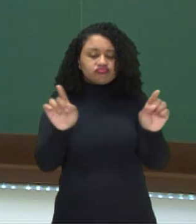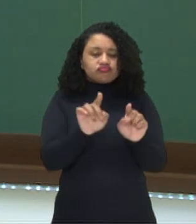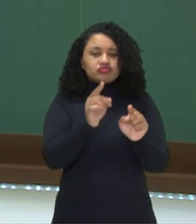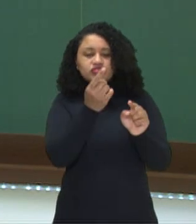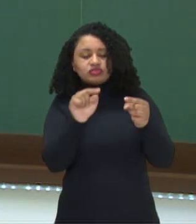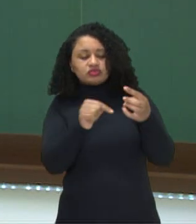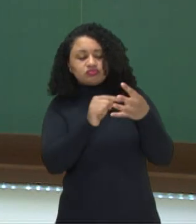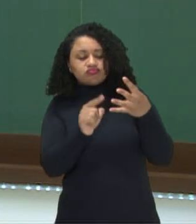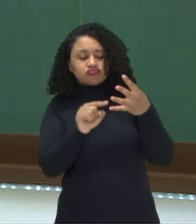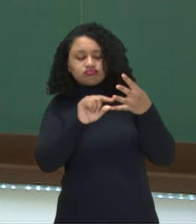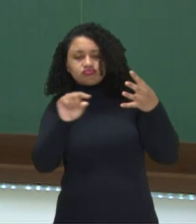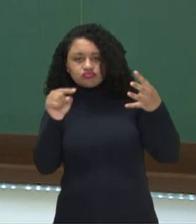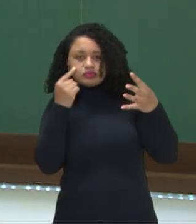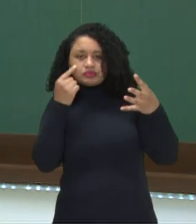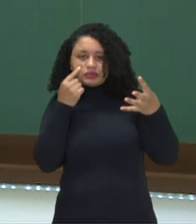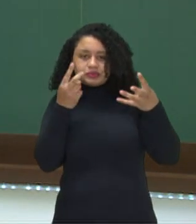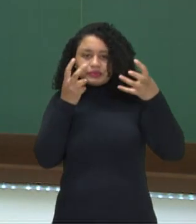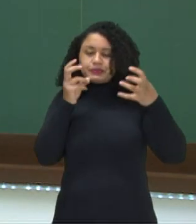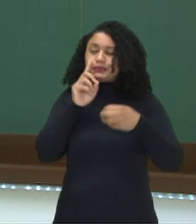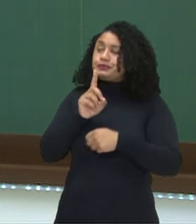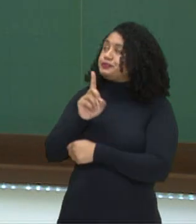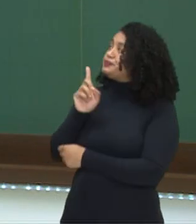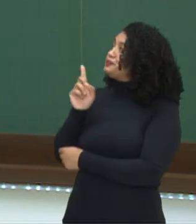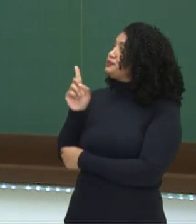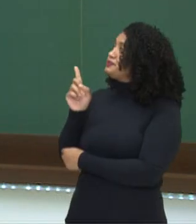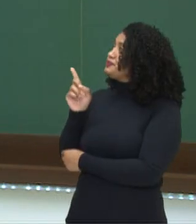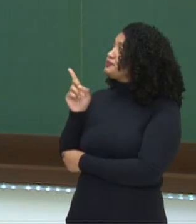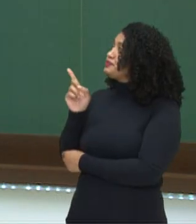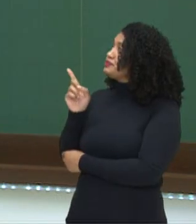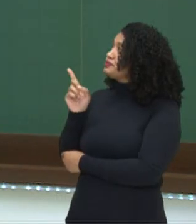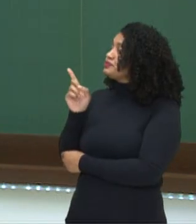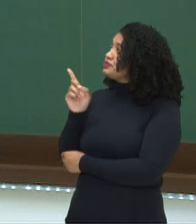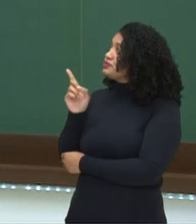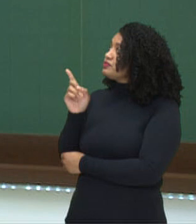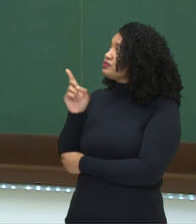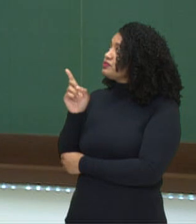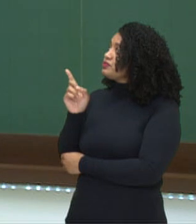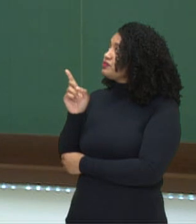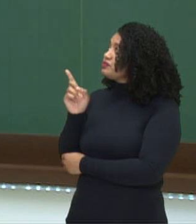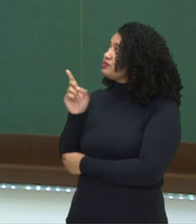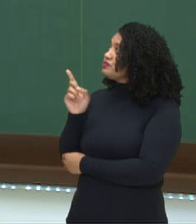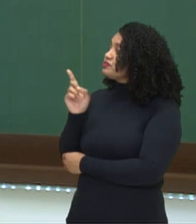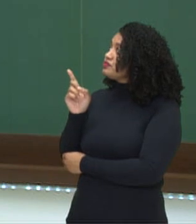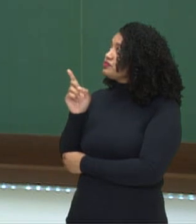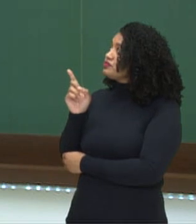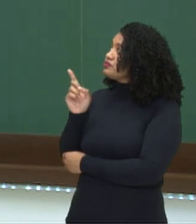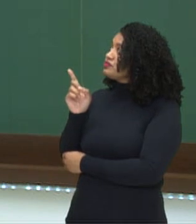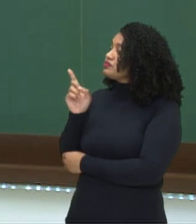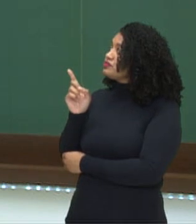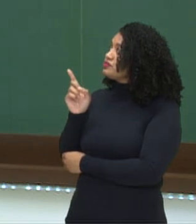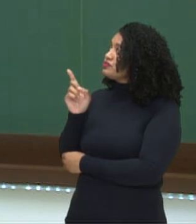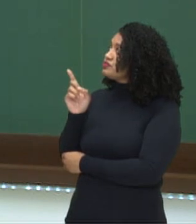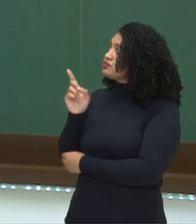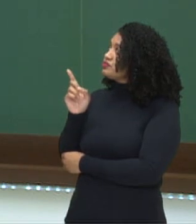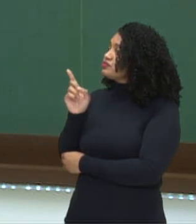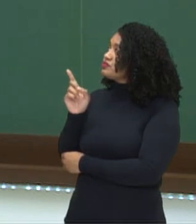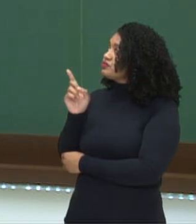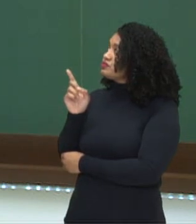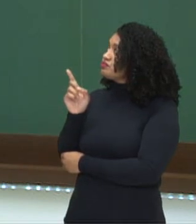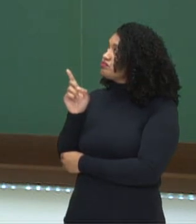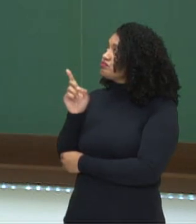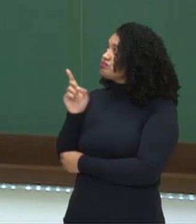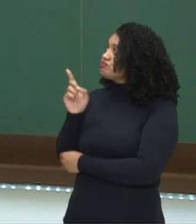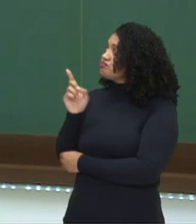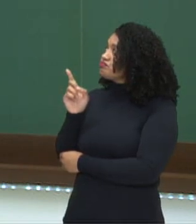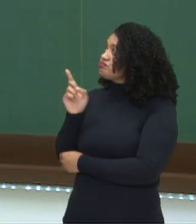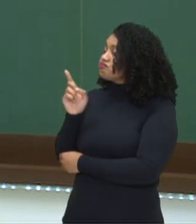Menos 5xy mais 8xy, vou tirar 5 e tenho 8, sobram 3xy.